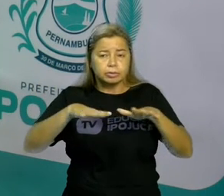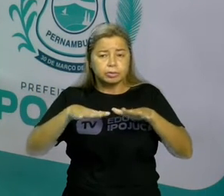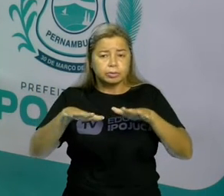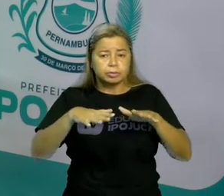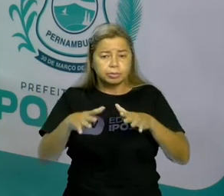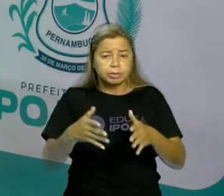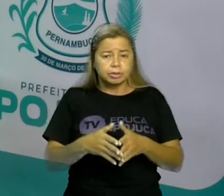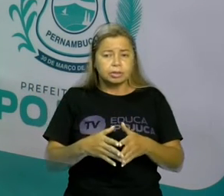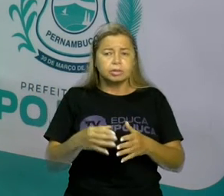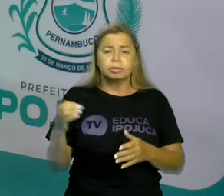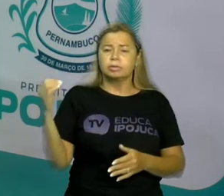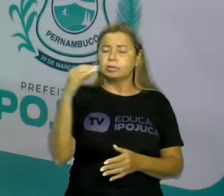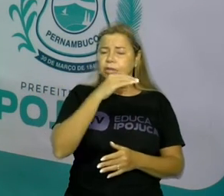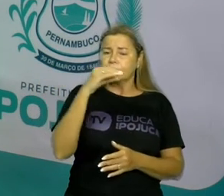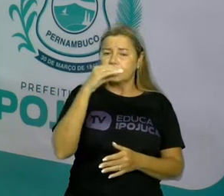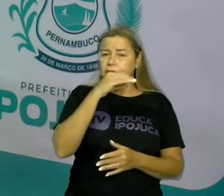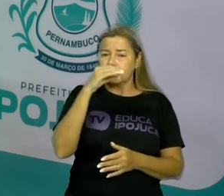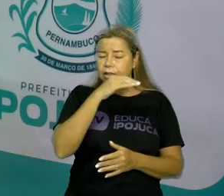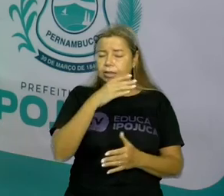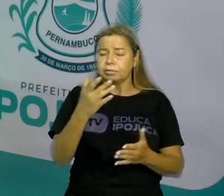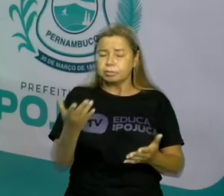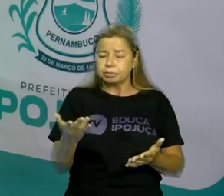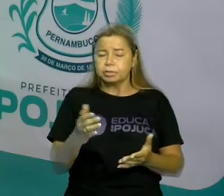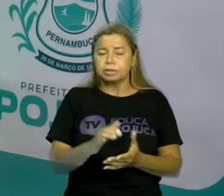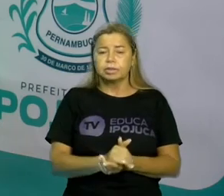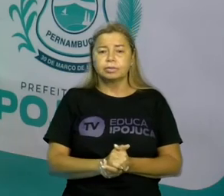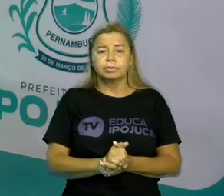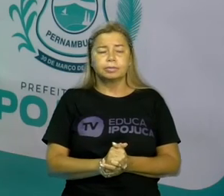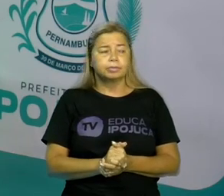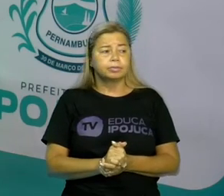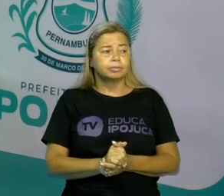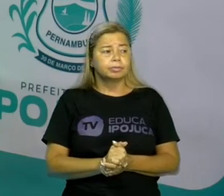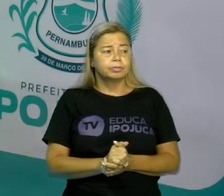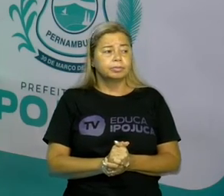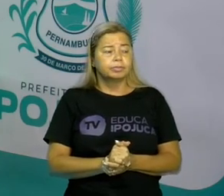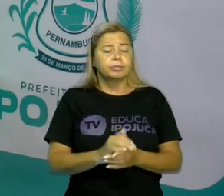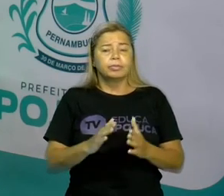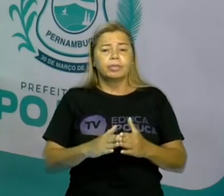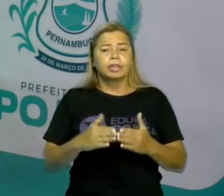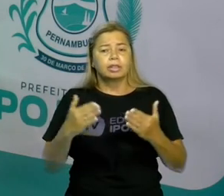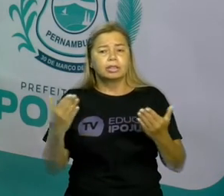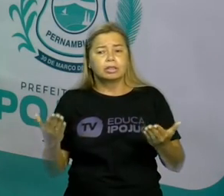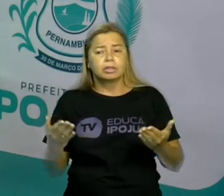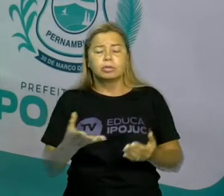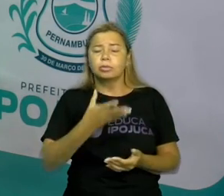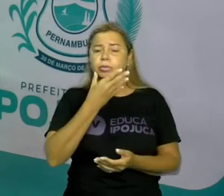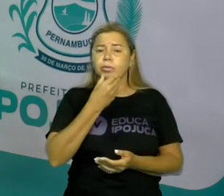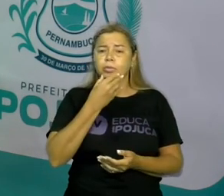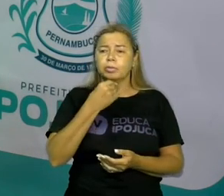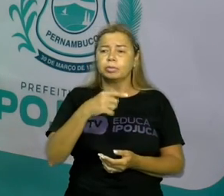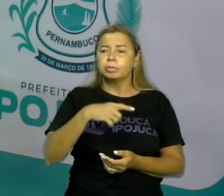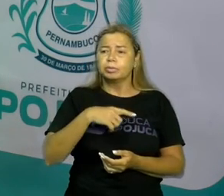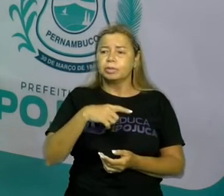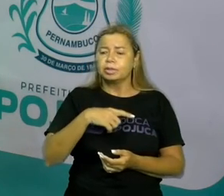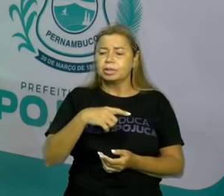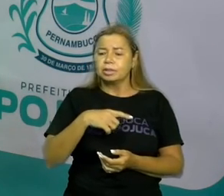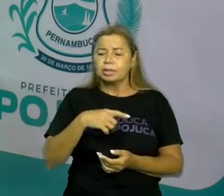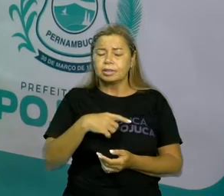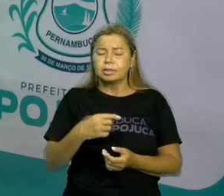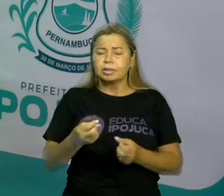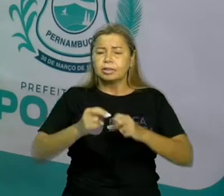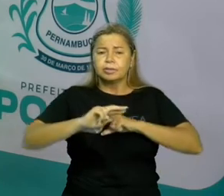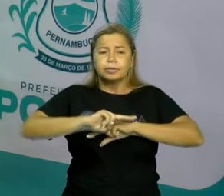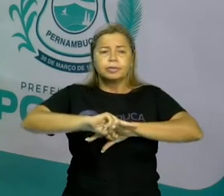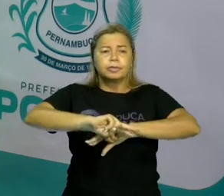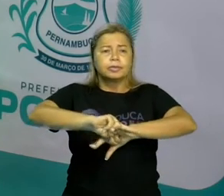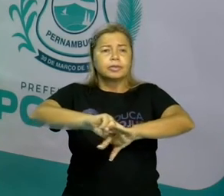mais prática possível para cada um de nós. E aí o Henrique tem várias possibilidades. Teria outra possibilidade